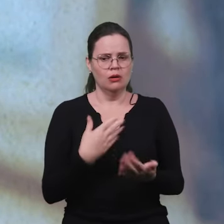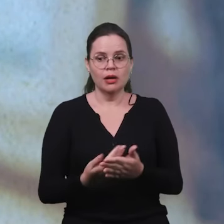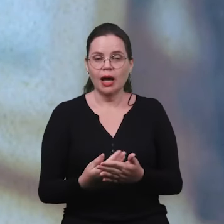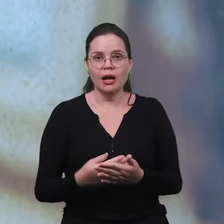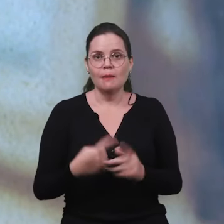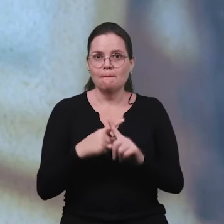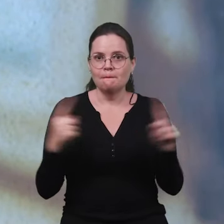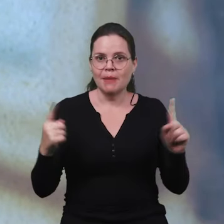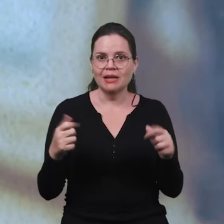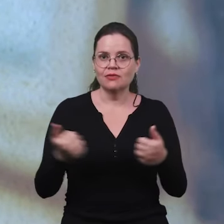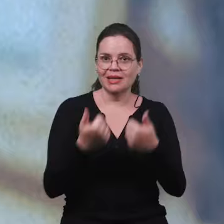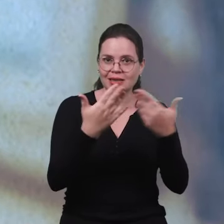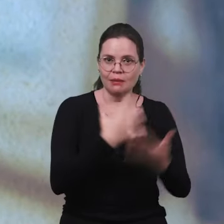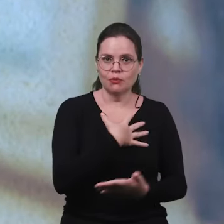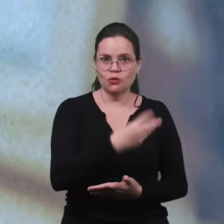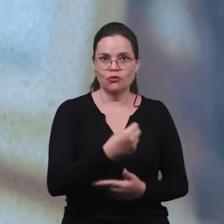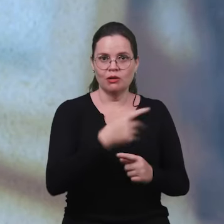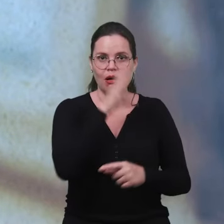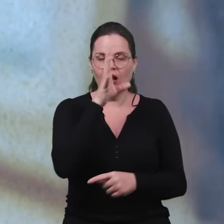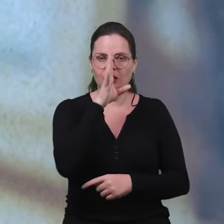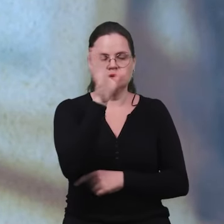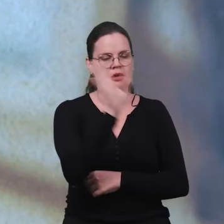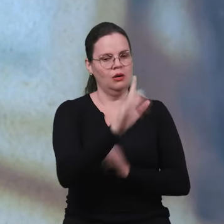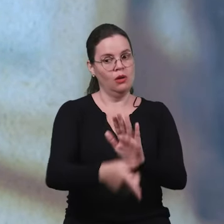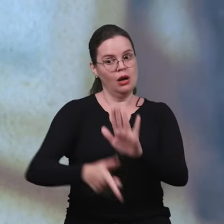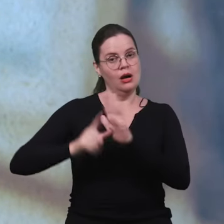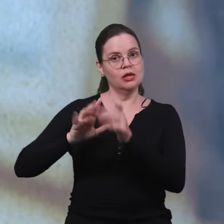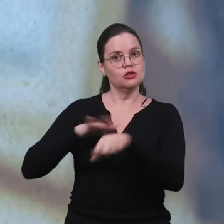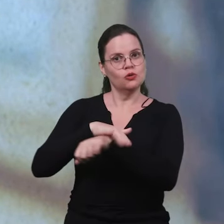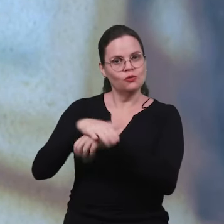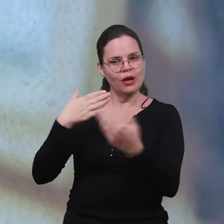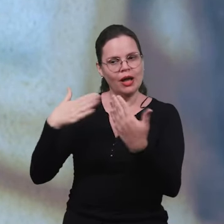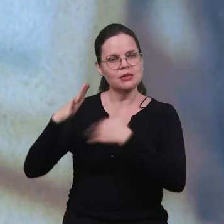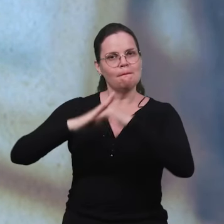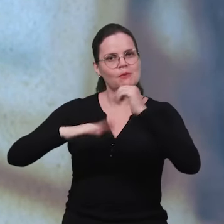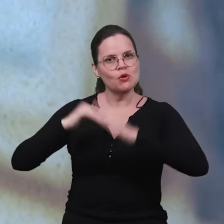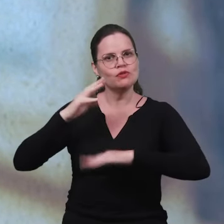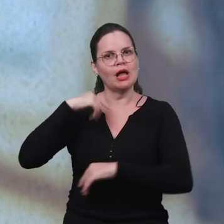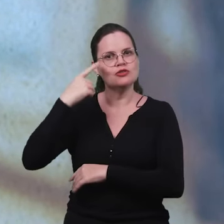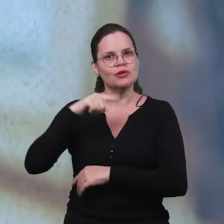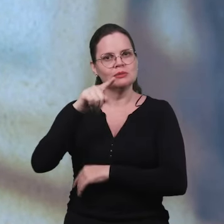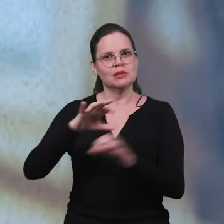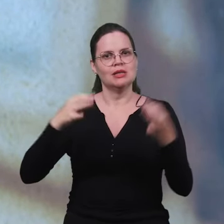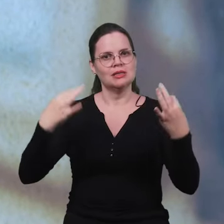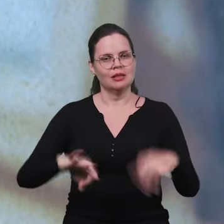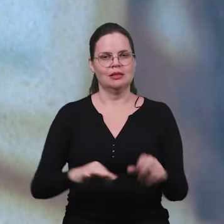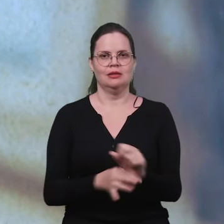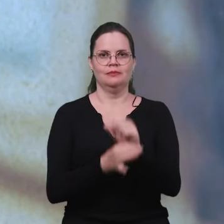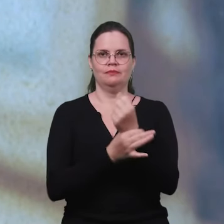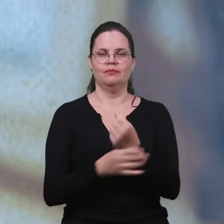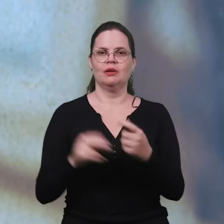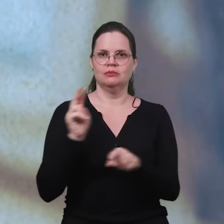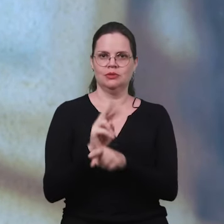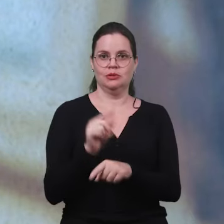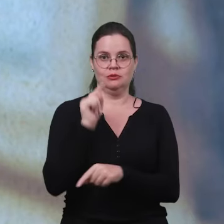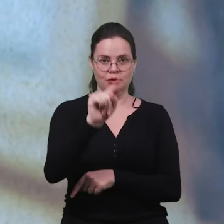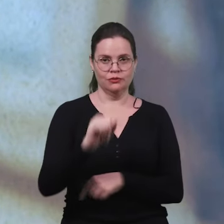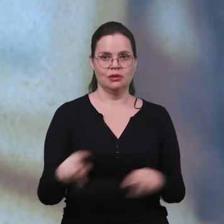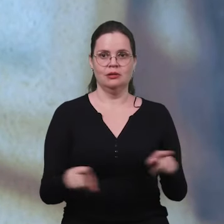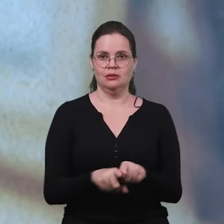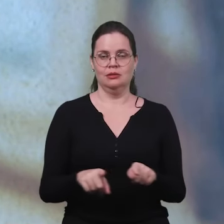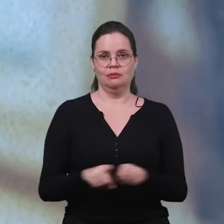né? Não faça de qualquer forma, não se precipite, converse com um especialista para você fazer de forma segura, para trazer proteção não só para